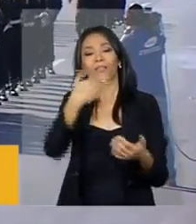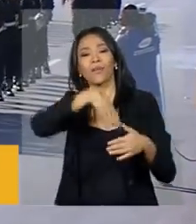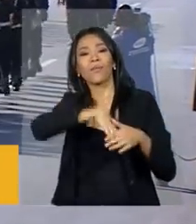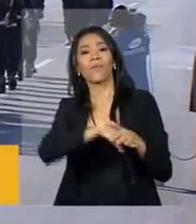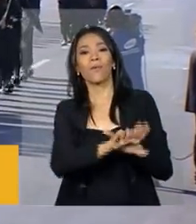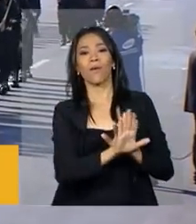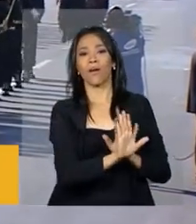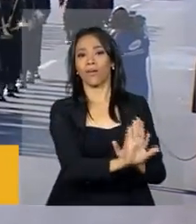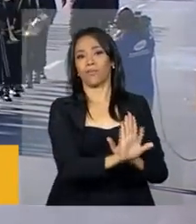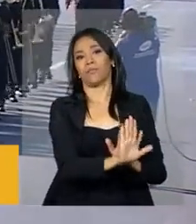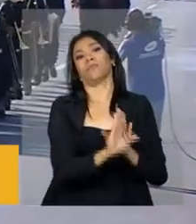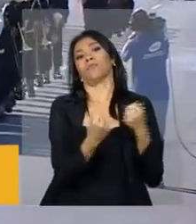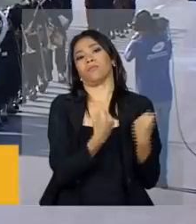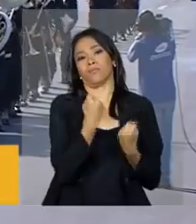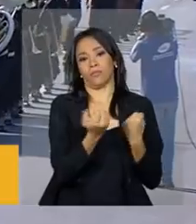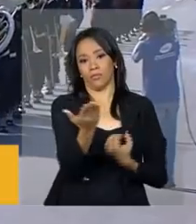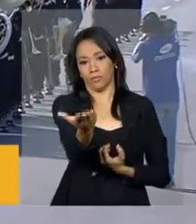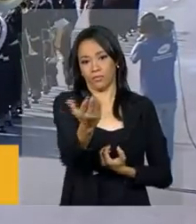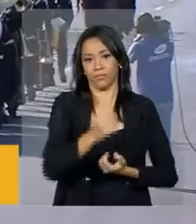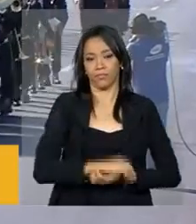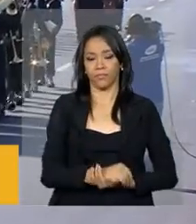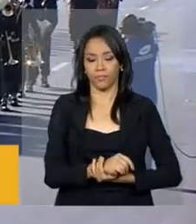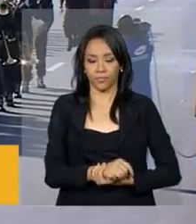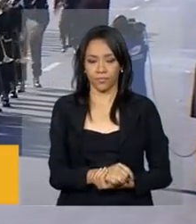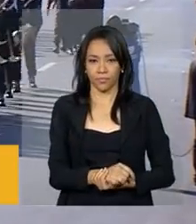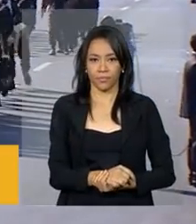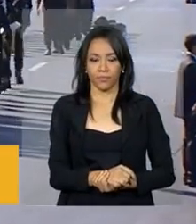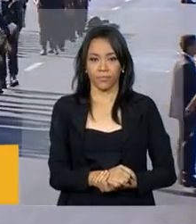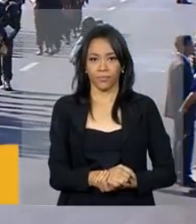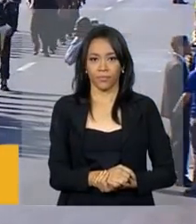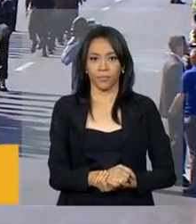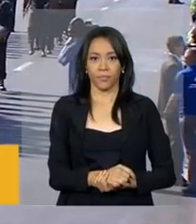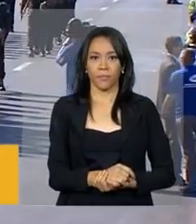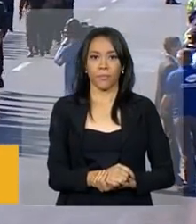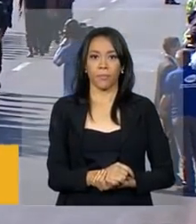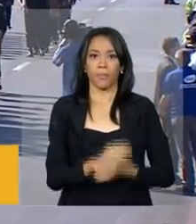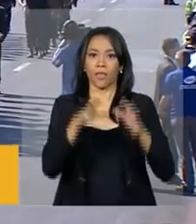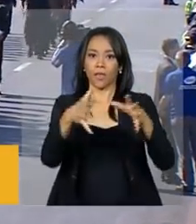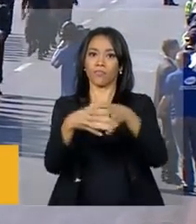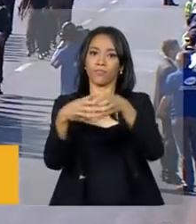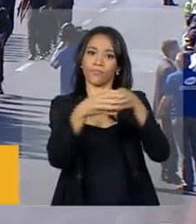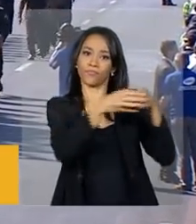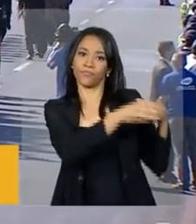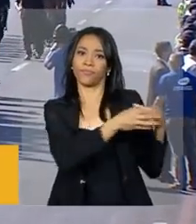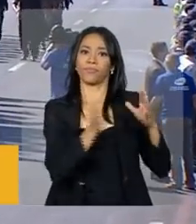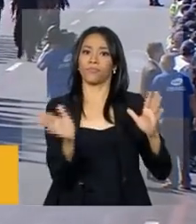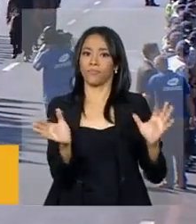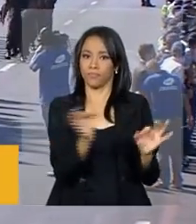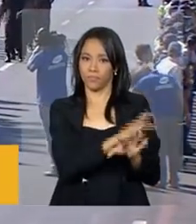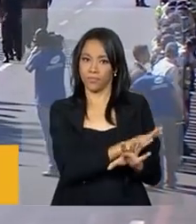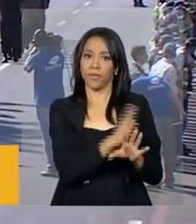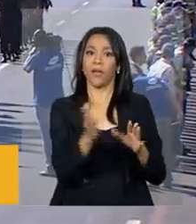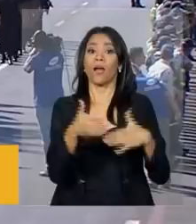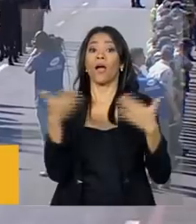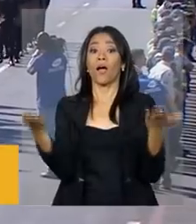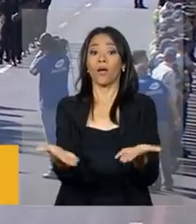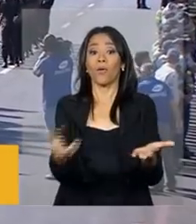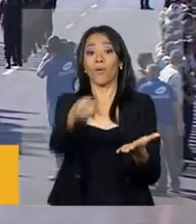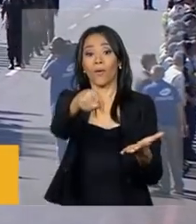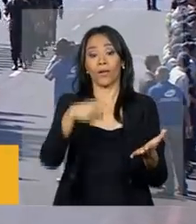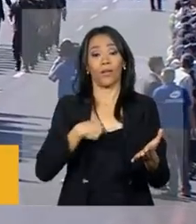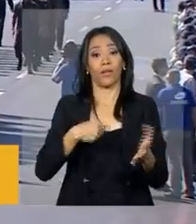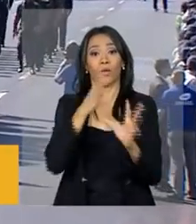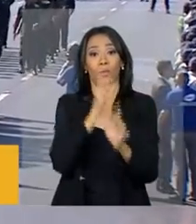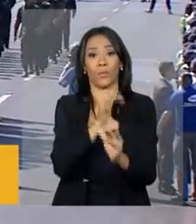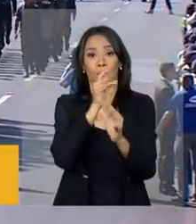para o nosso acervo histórico, né? Os pracinhas agora... então desfilam, os pracinhas então desfilam ao som da canção